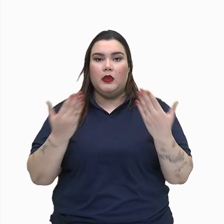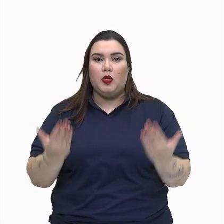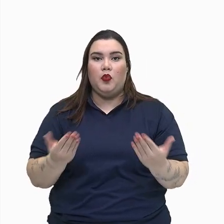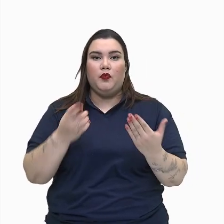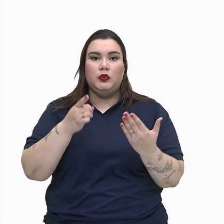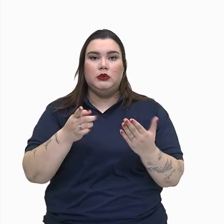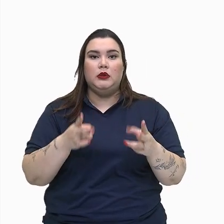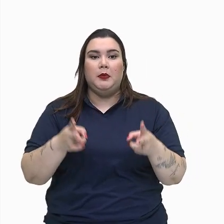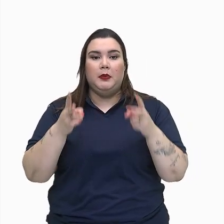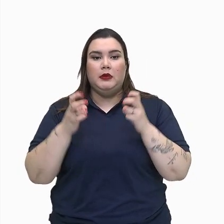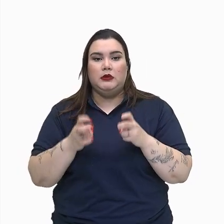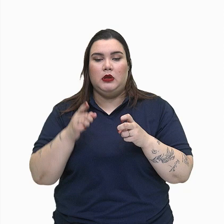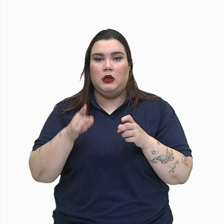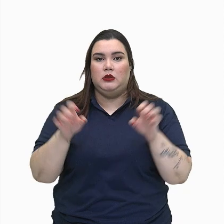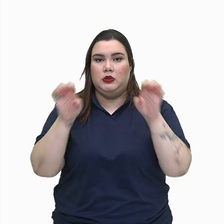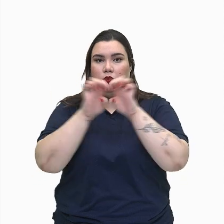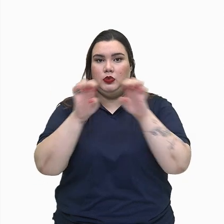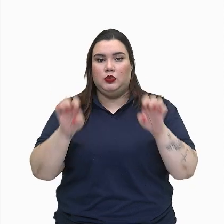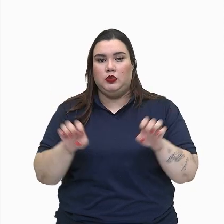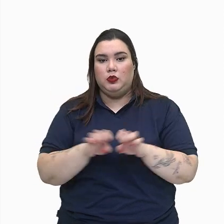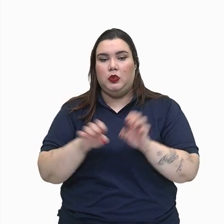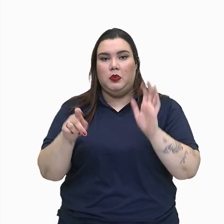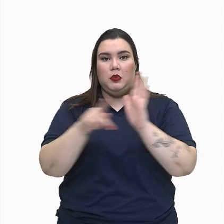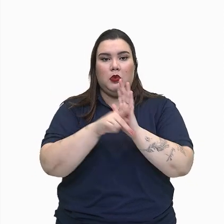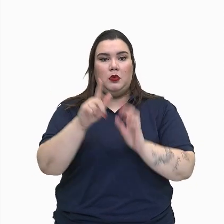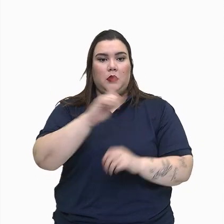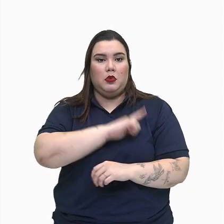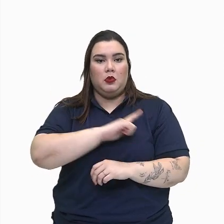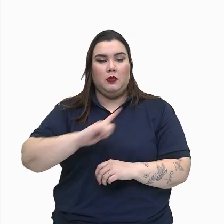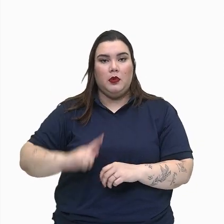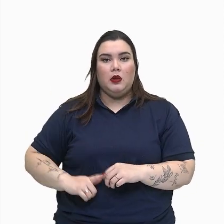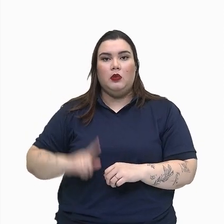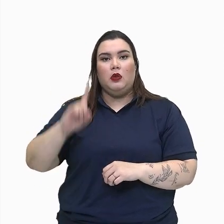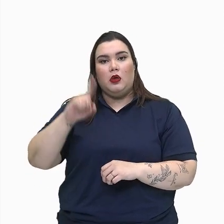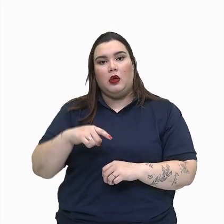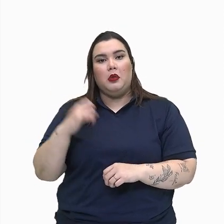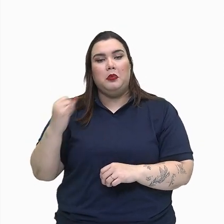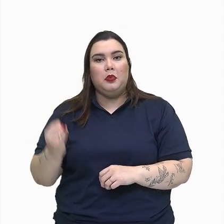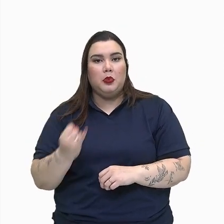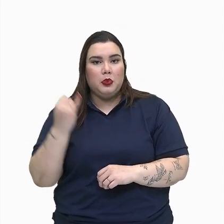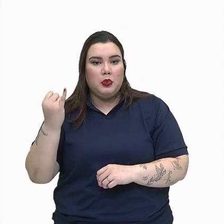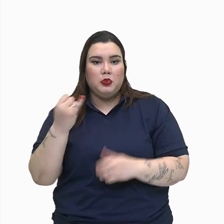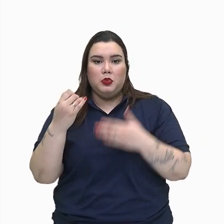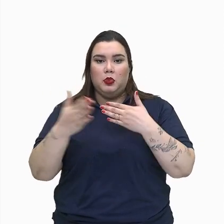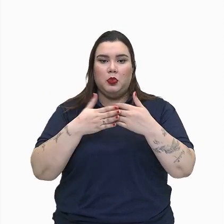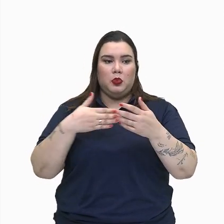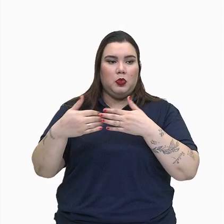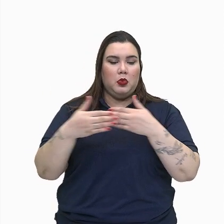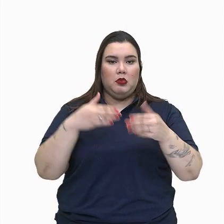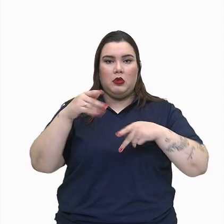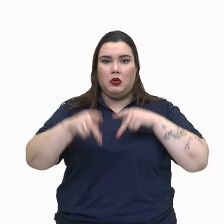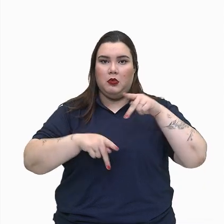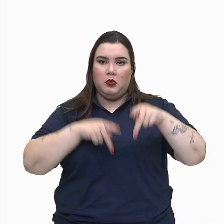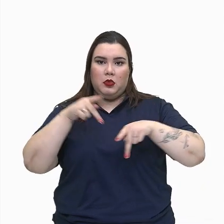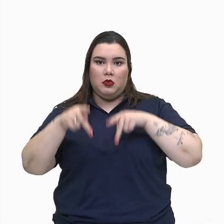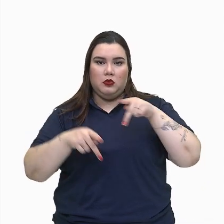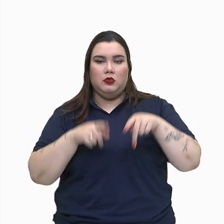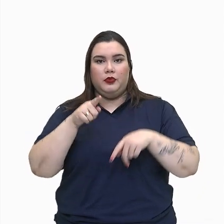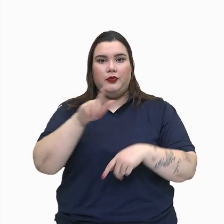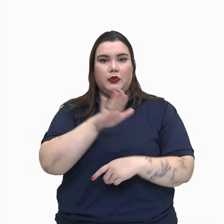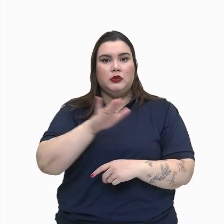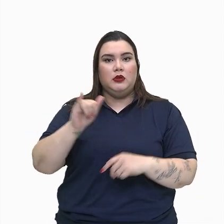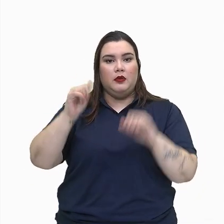que essas estruturas de governo sempre foram bastante importantes em qualquer povo que você for